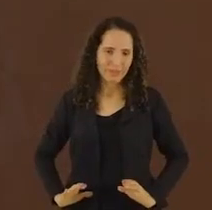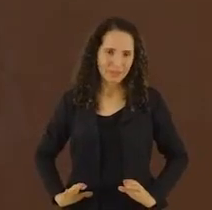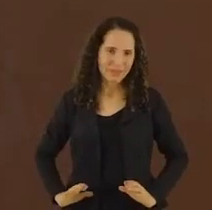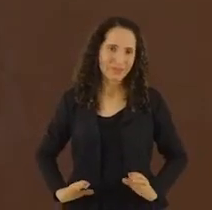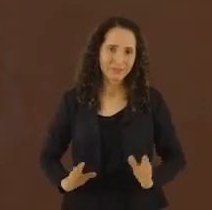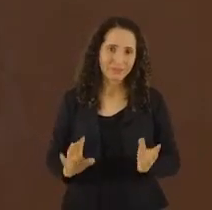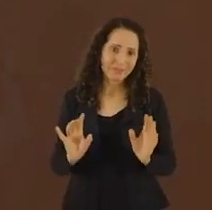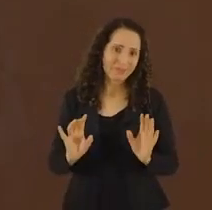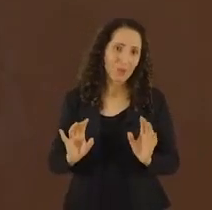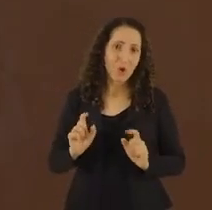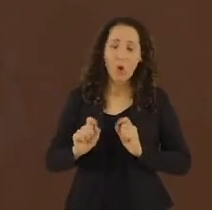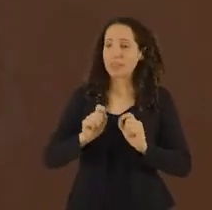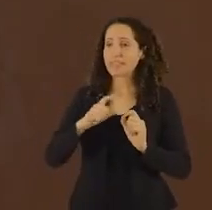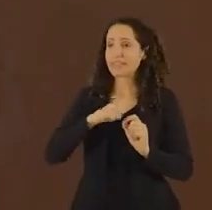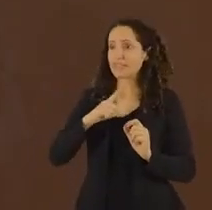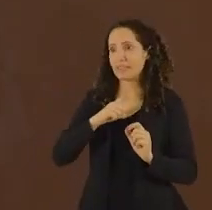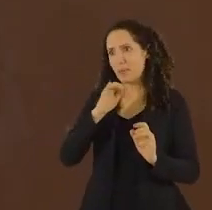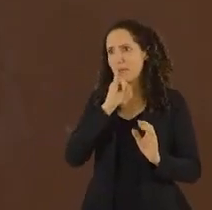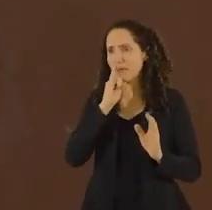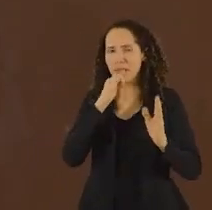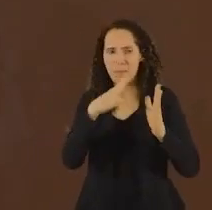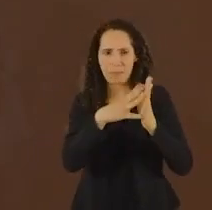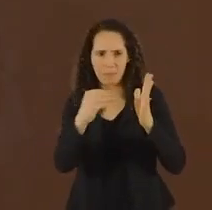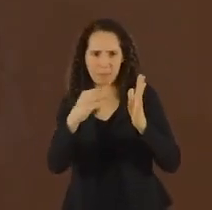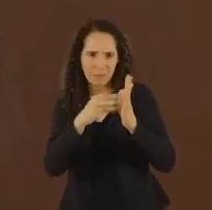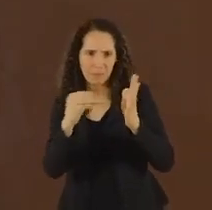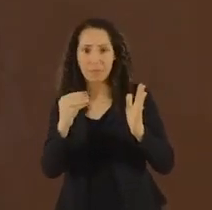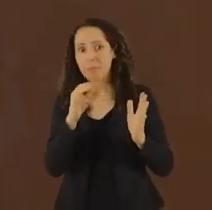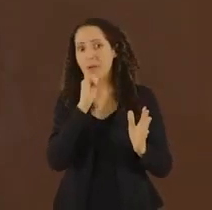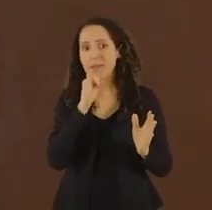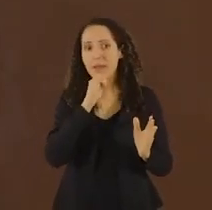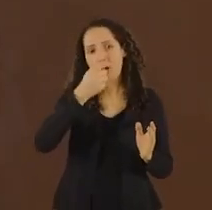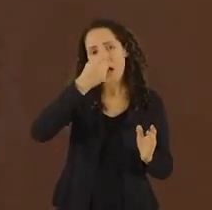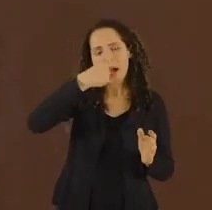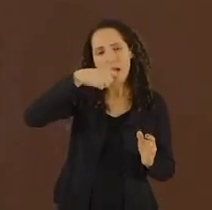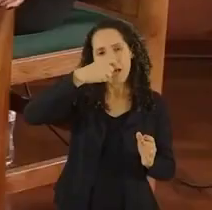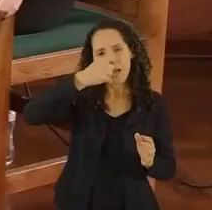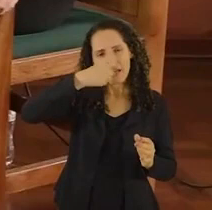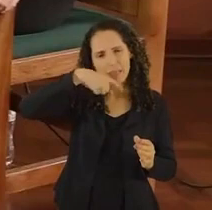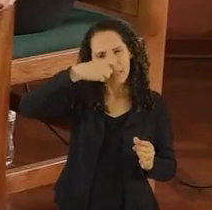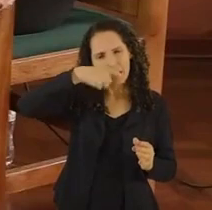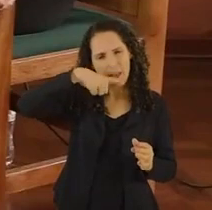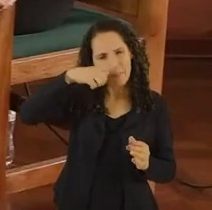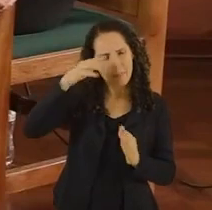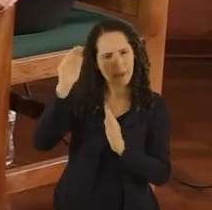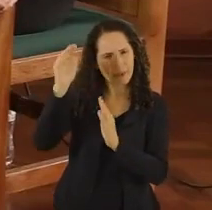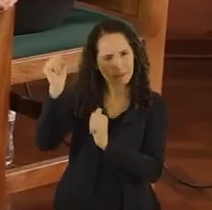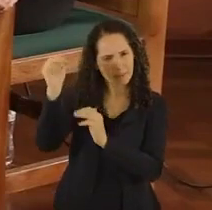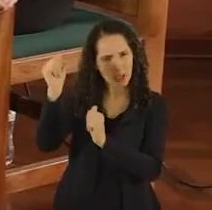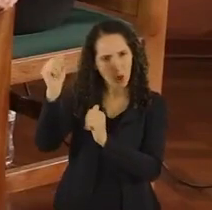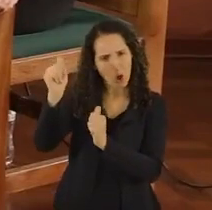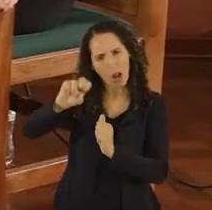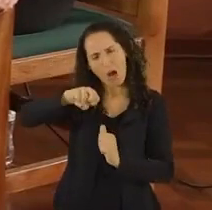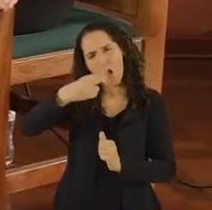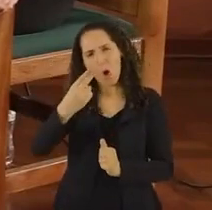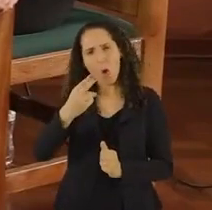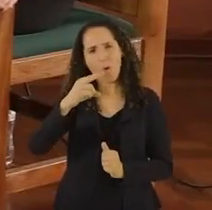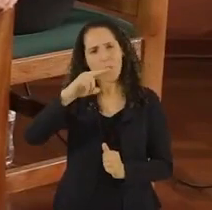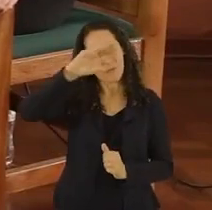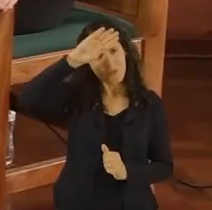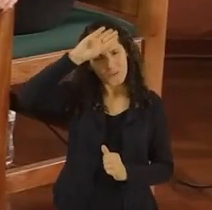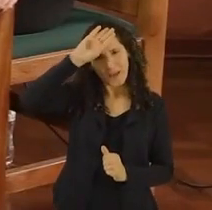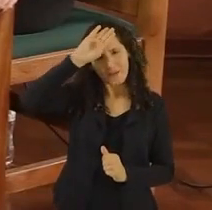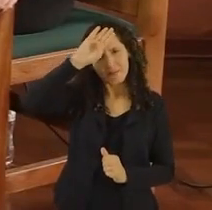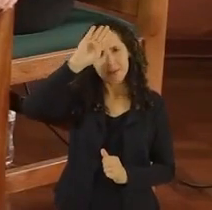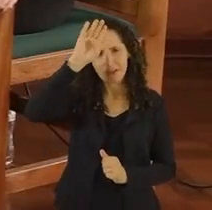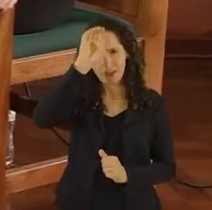nós temos somos são exemplos Ana luz por exemplo pós gripe espanhola e febre amarela e foram 12